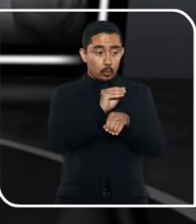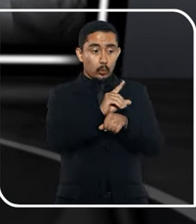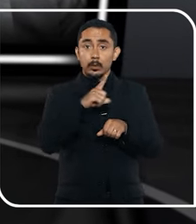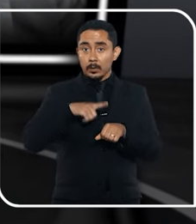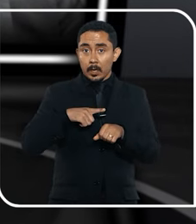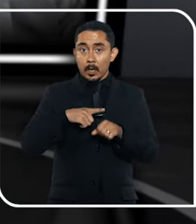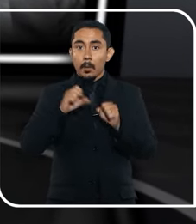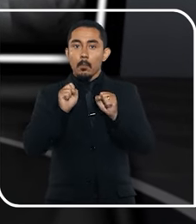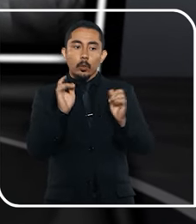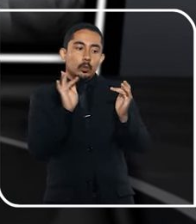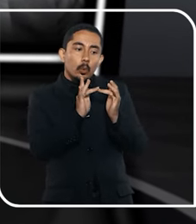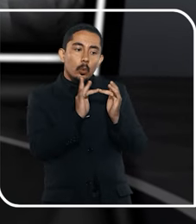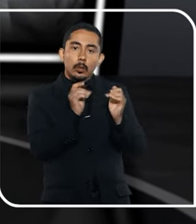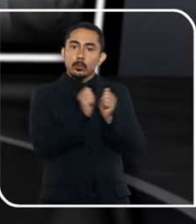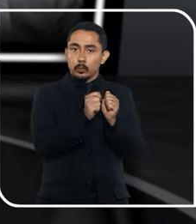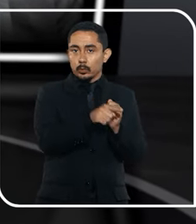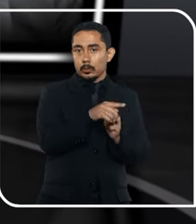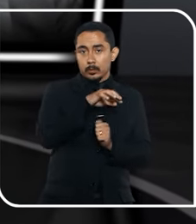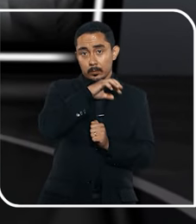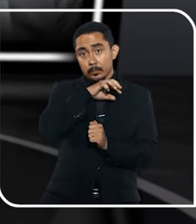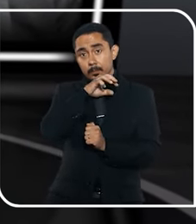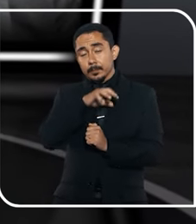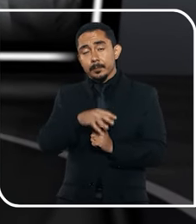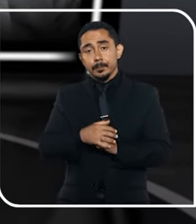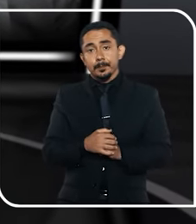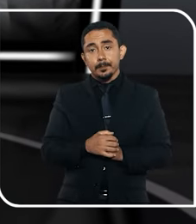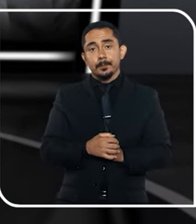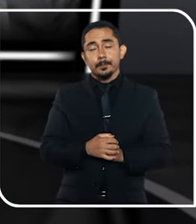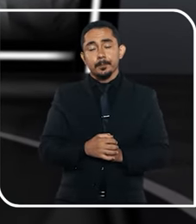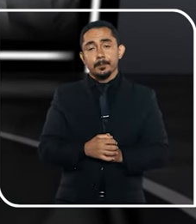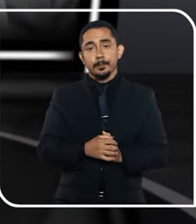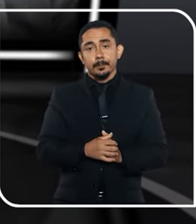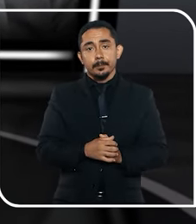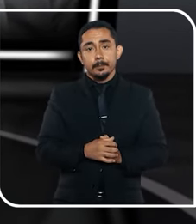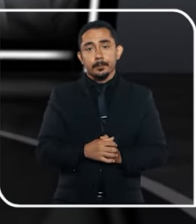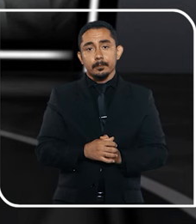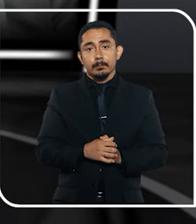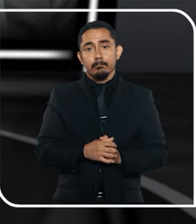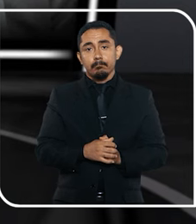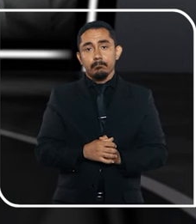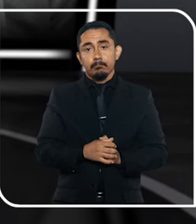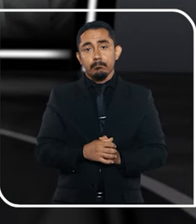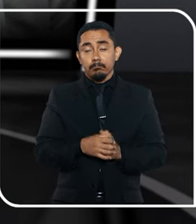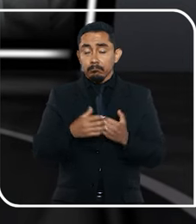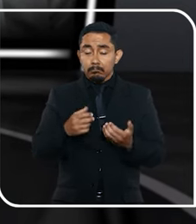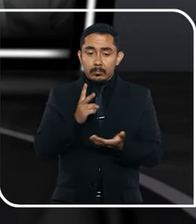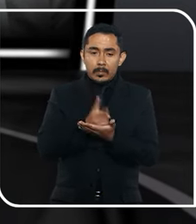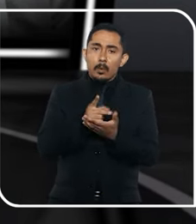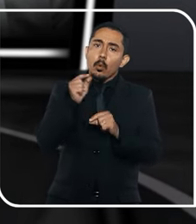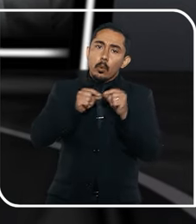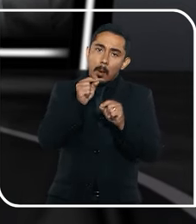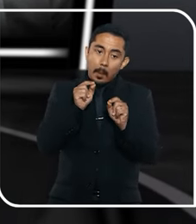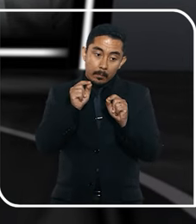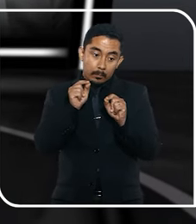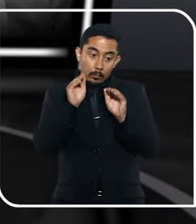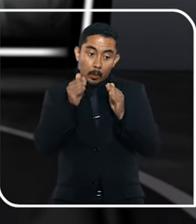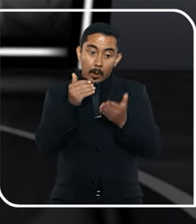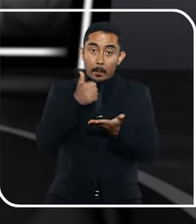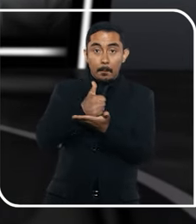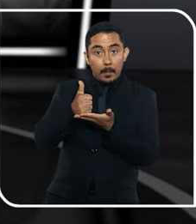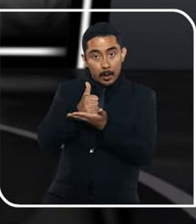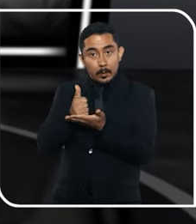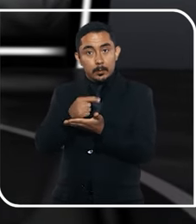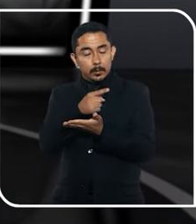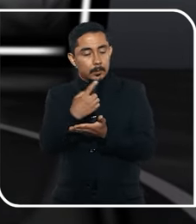visitassem ou tivessem contato, né, com o pet, sempre com base